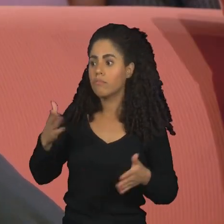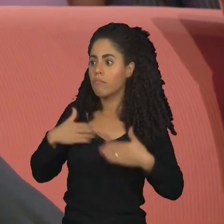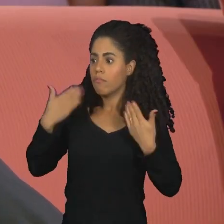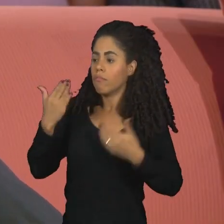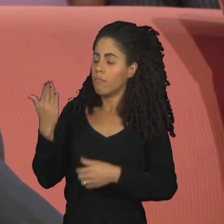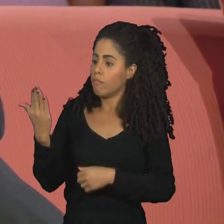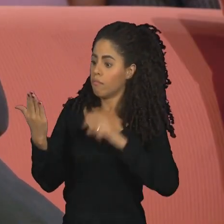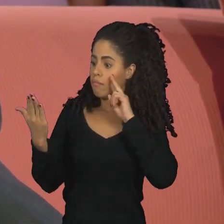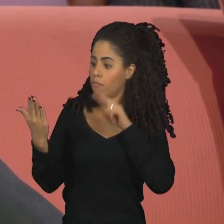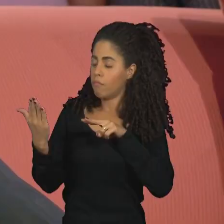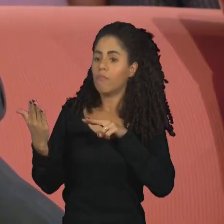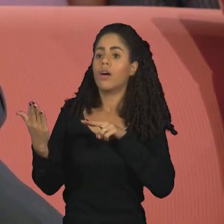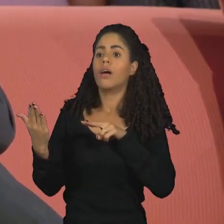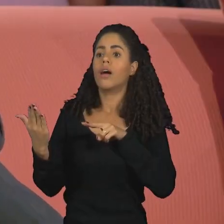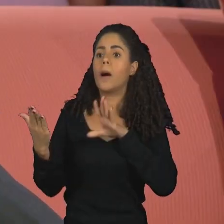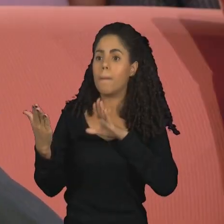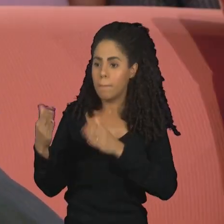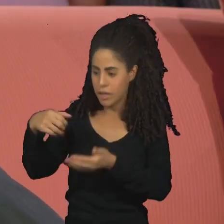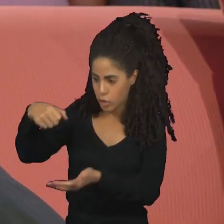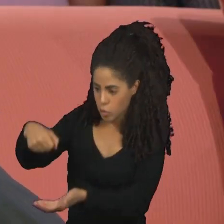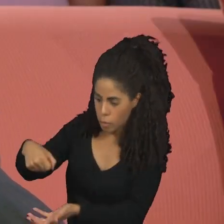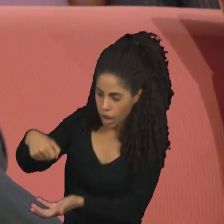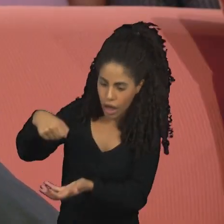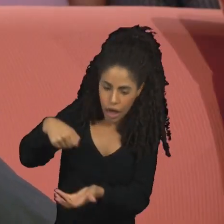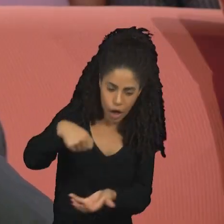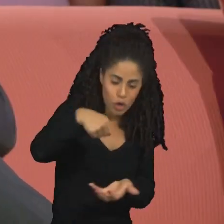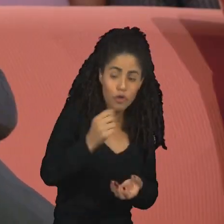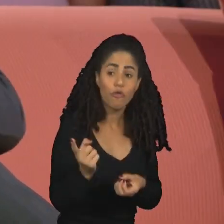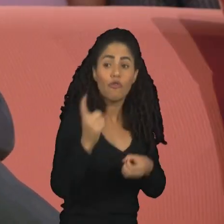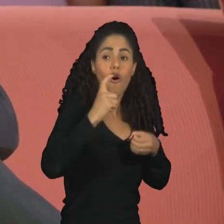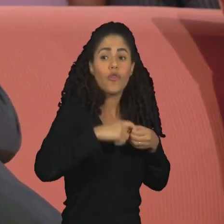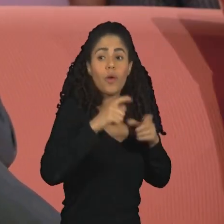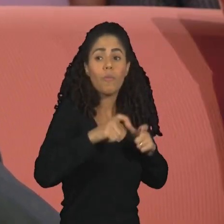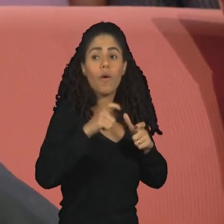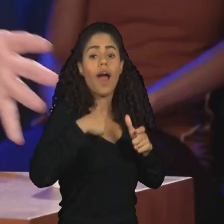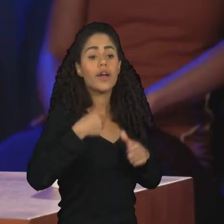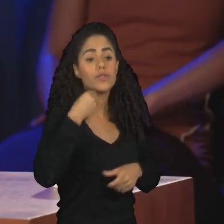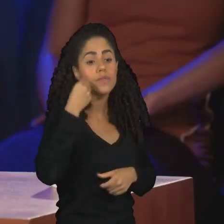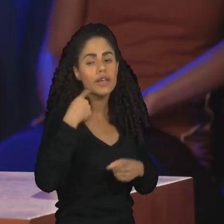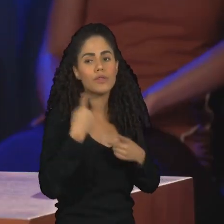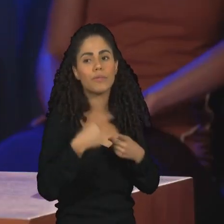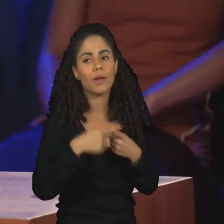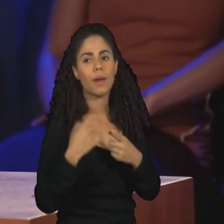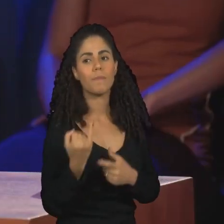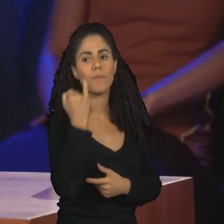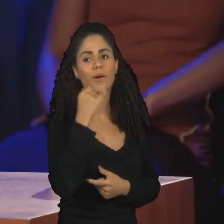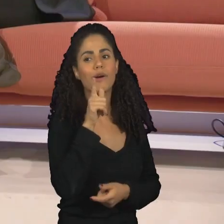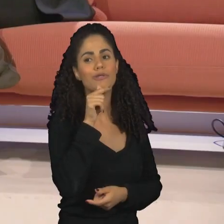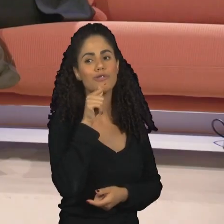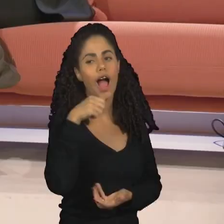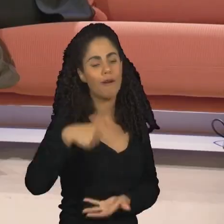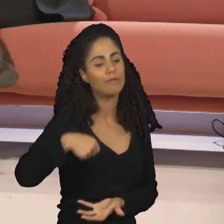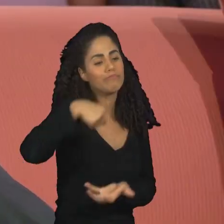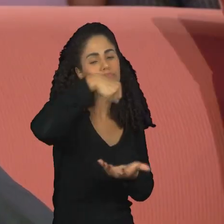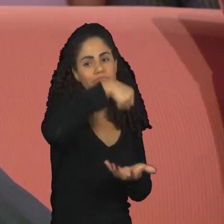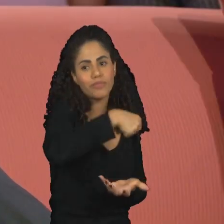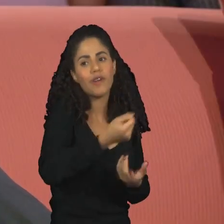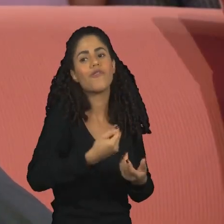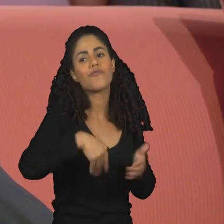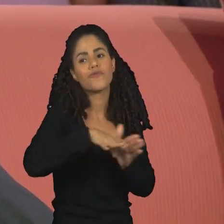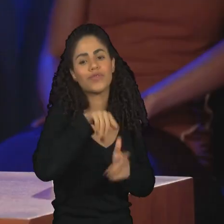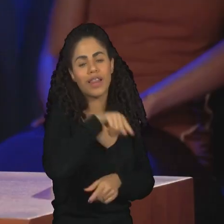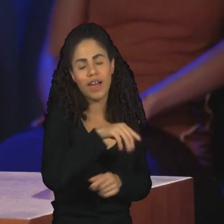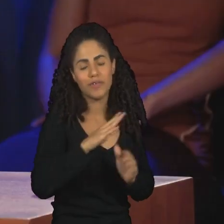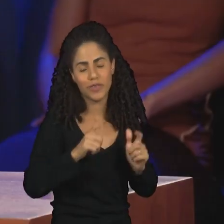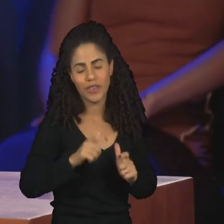né? Mas eu peguei o balde e voltei, porque era o mais necessário naquele momento. Naquele momento era o balde, né? O padre, até porque assim,